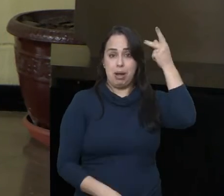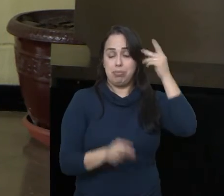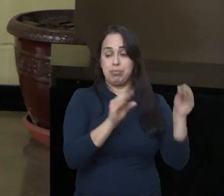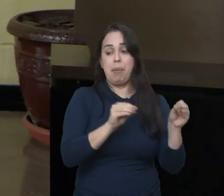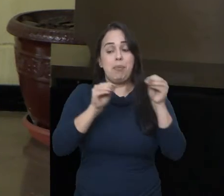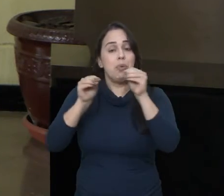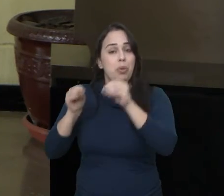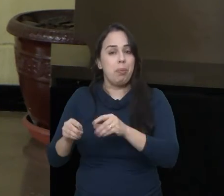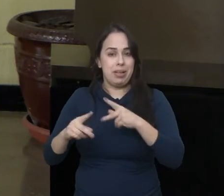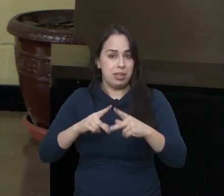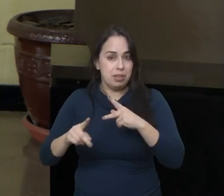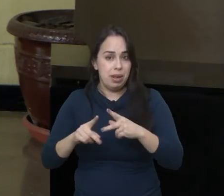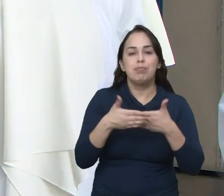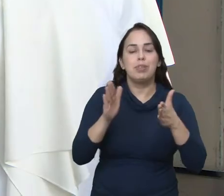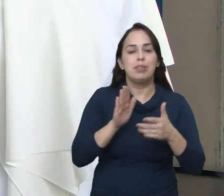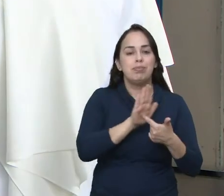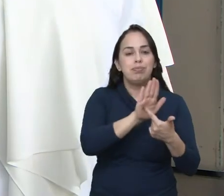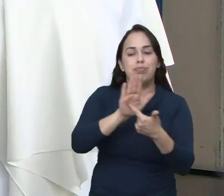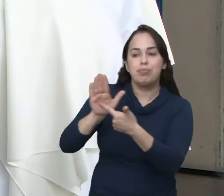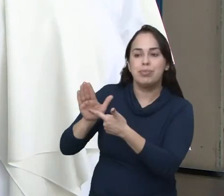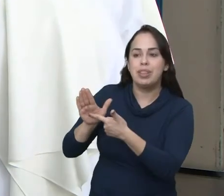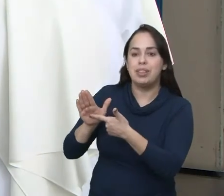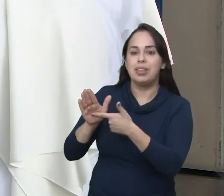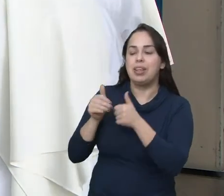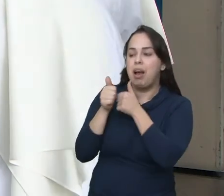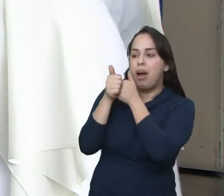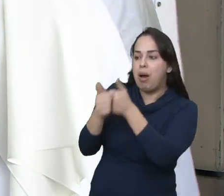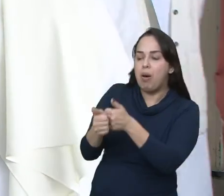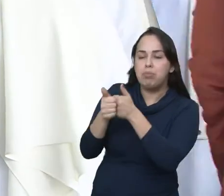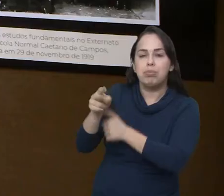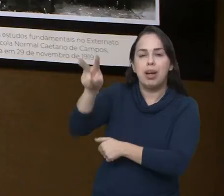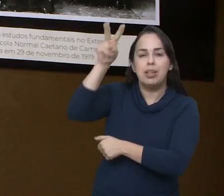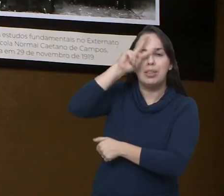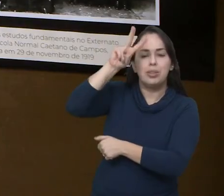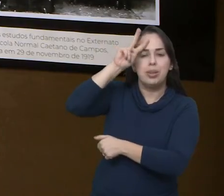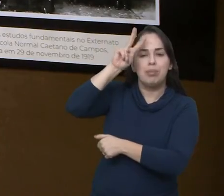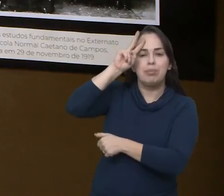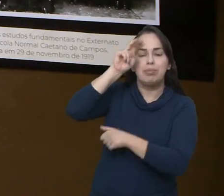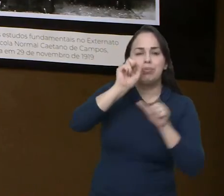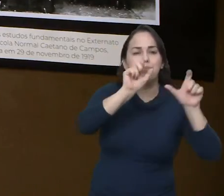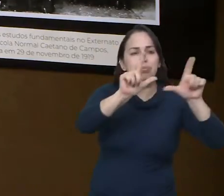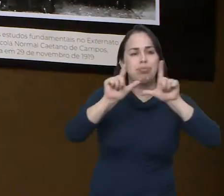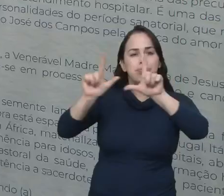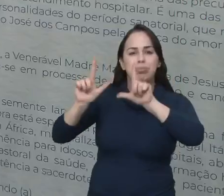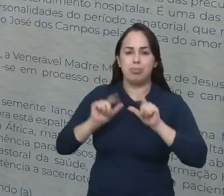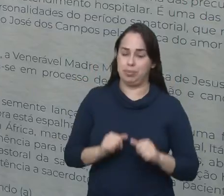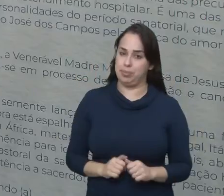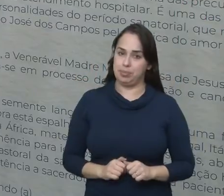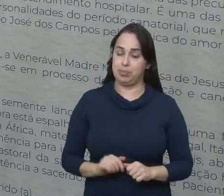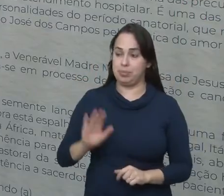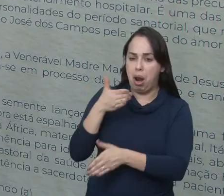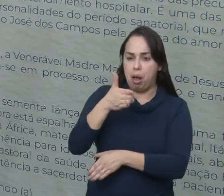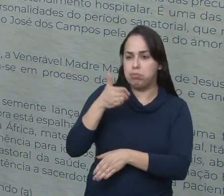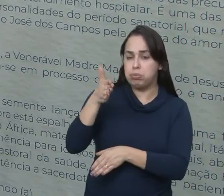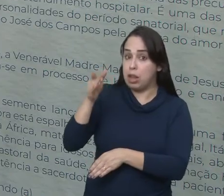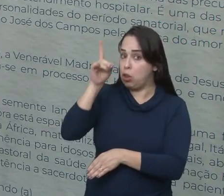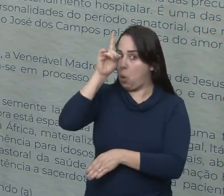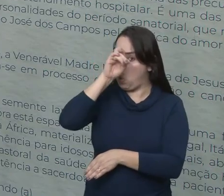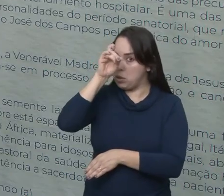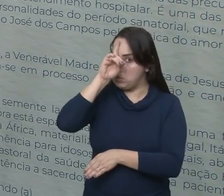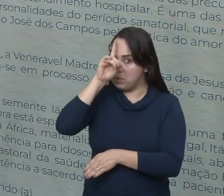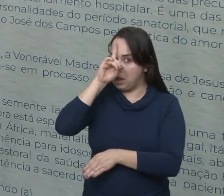ativo, pedreiro, saladeiro, trabalhador da manutenção de edificações, vendedor